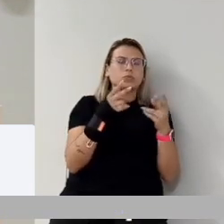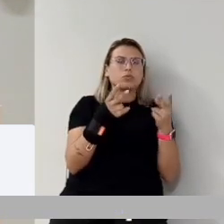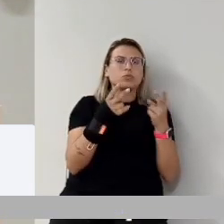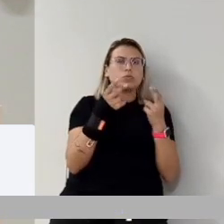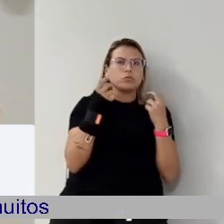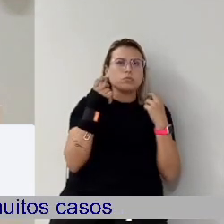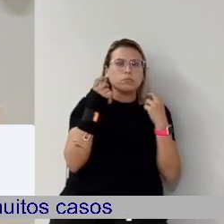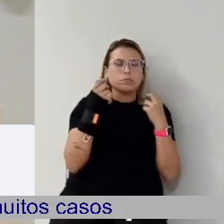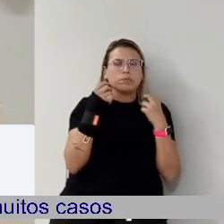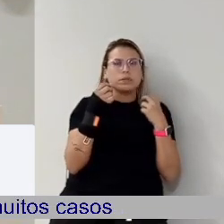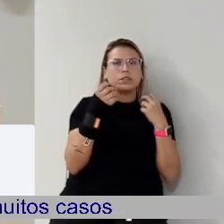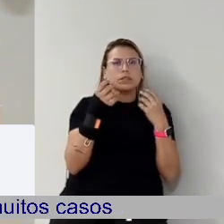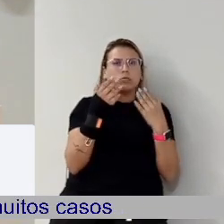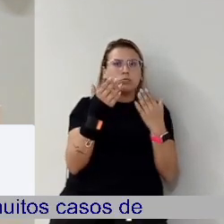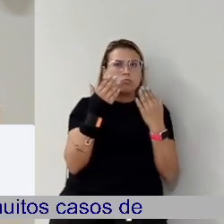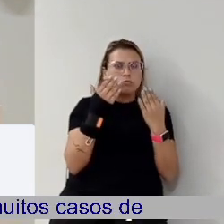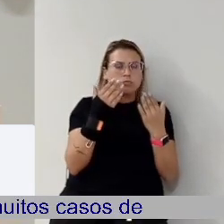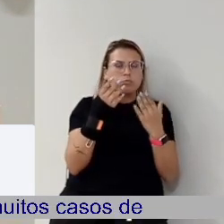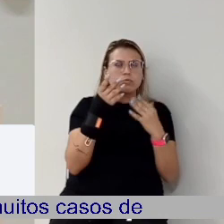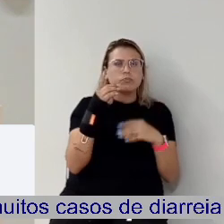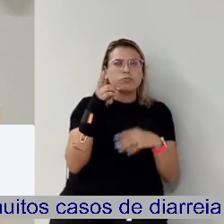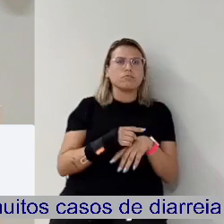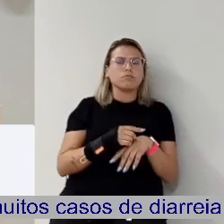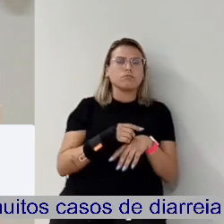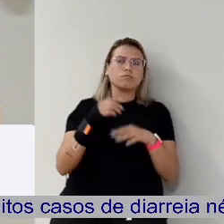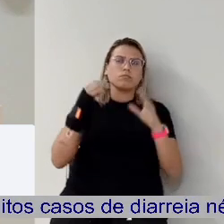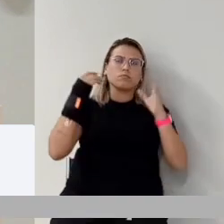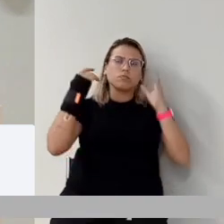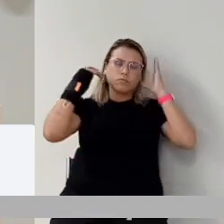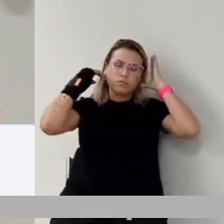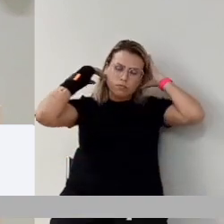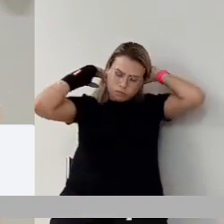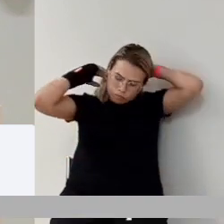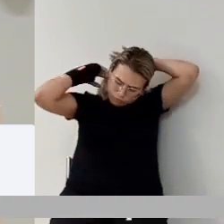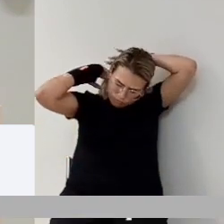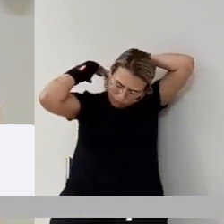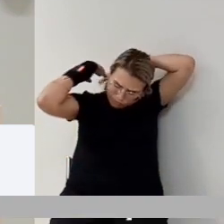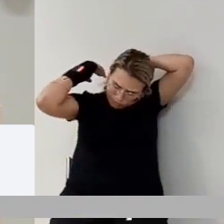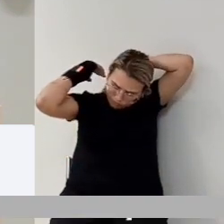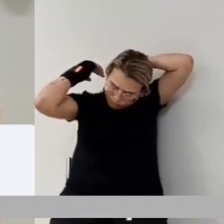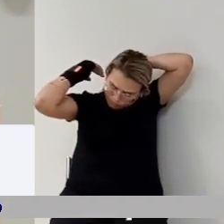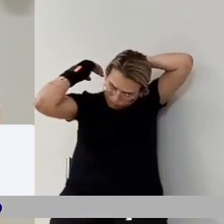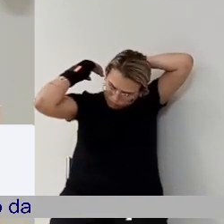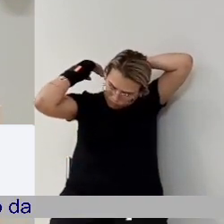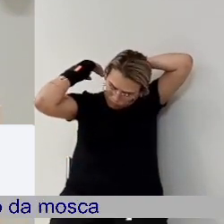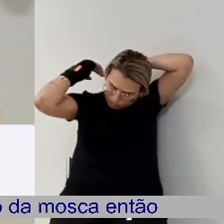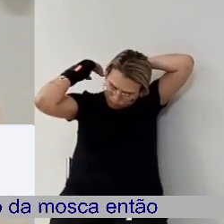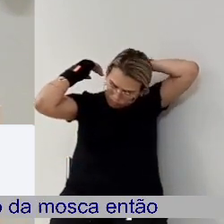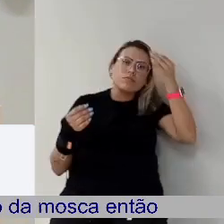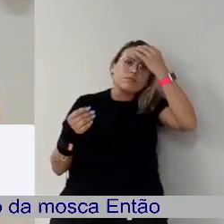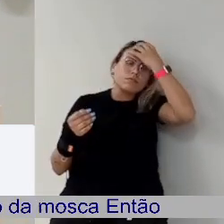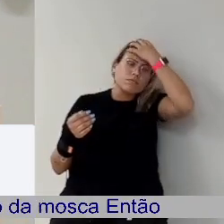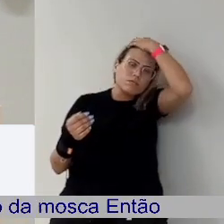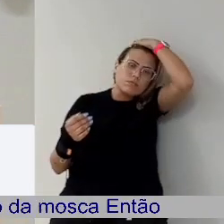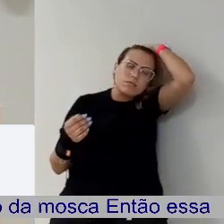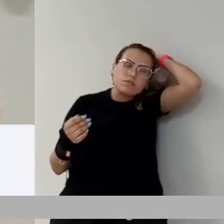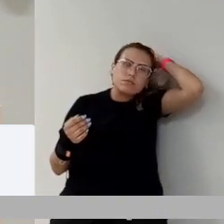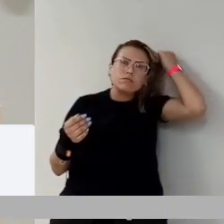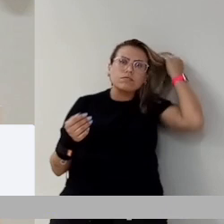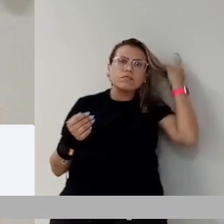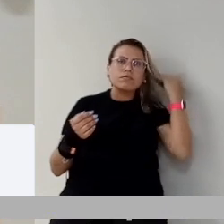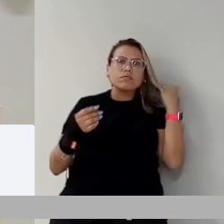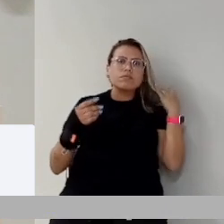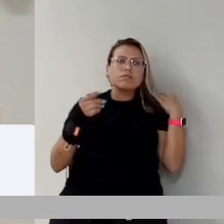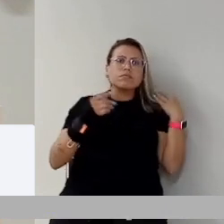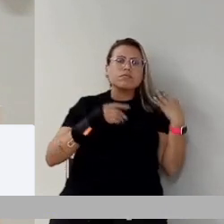casos né de de de de diarreia né causados Possivelmente pela questão da mosca Então essa questão da dengue ela é